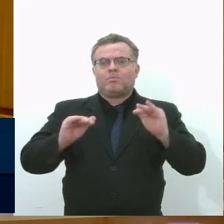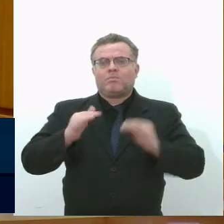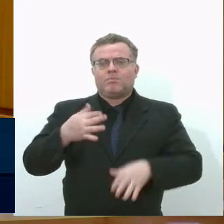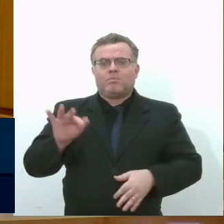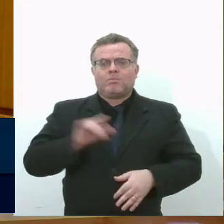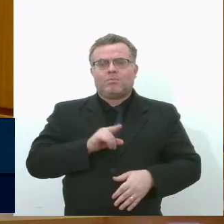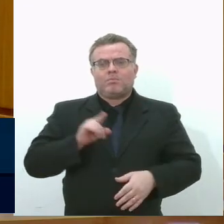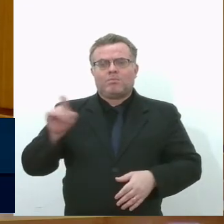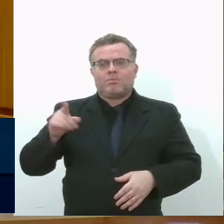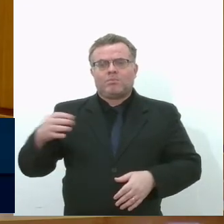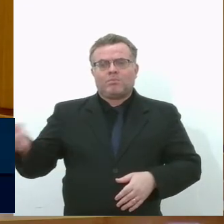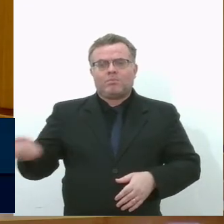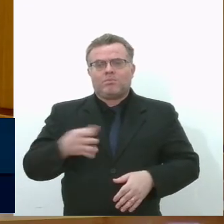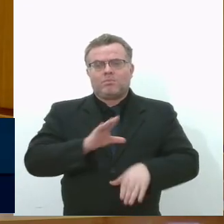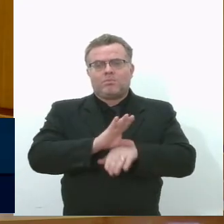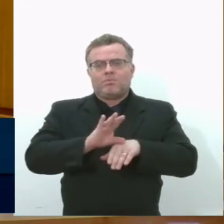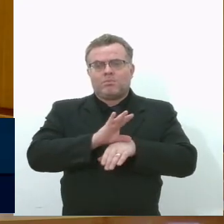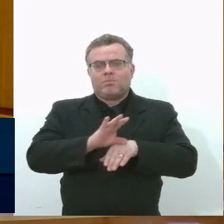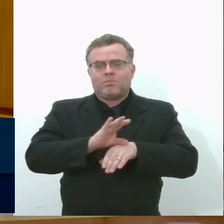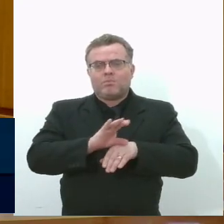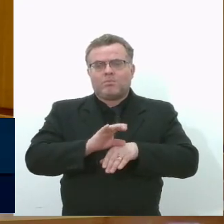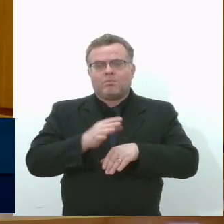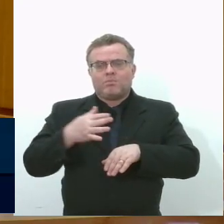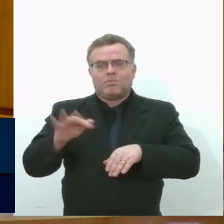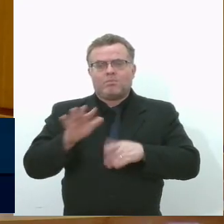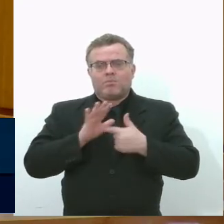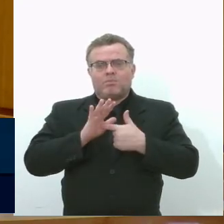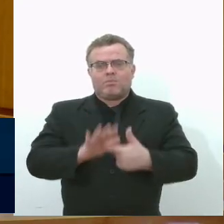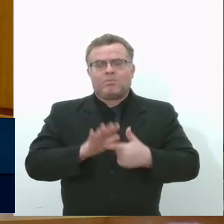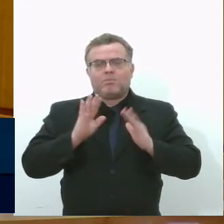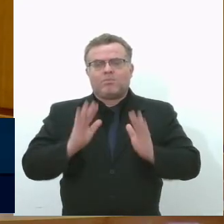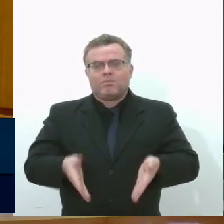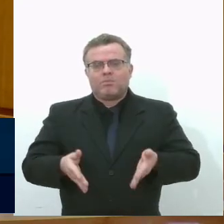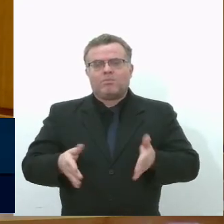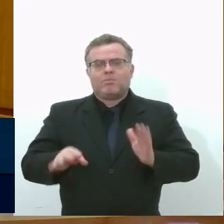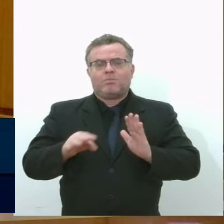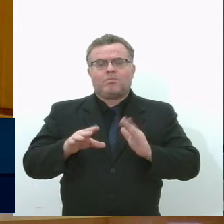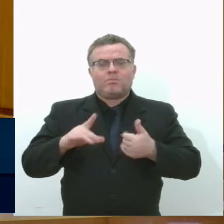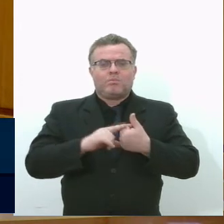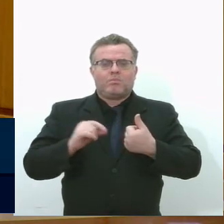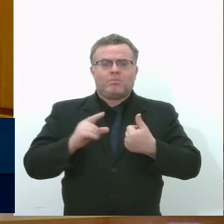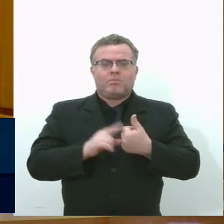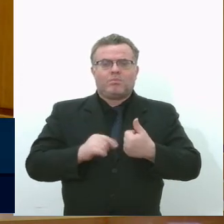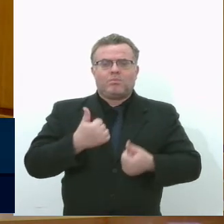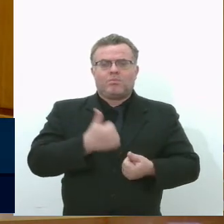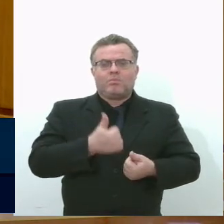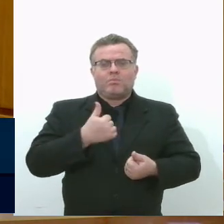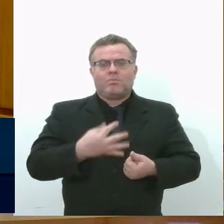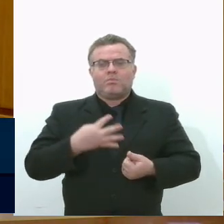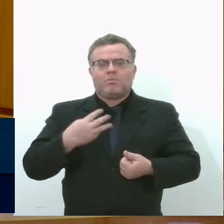nossa Constituição estabelece que no artigo 143,